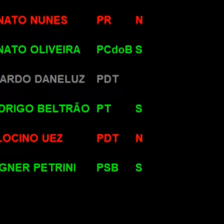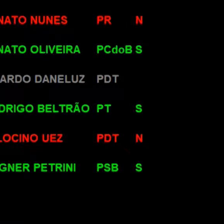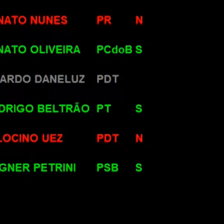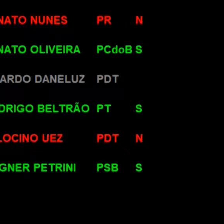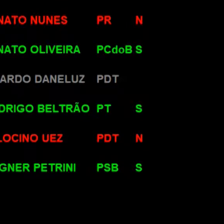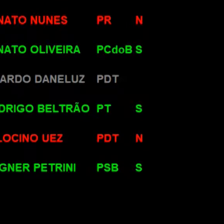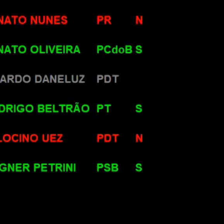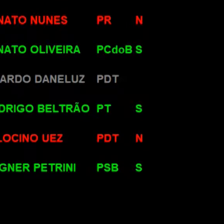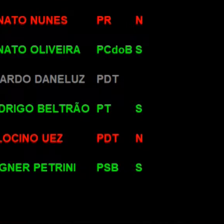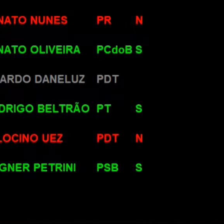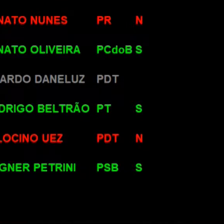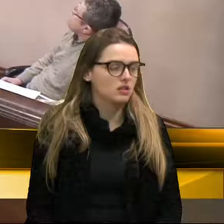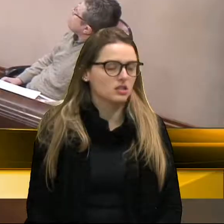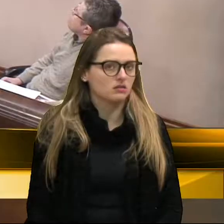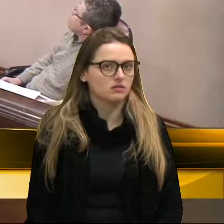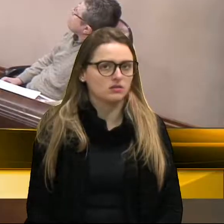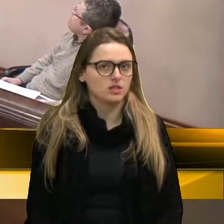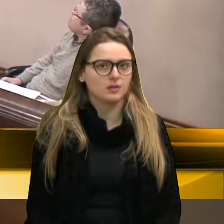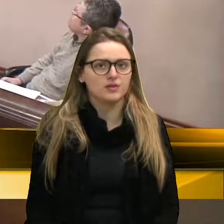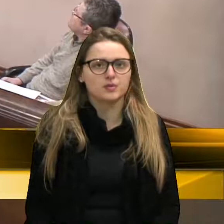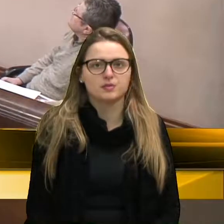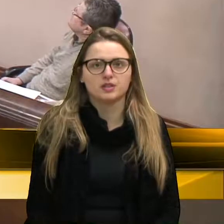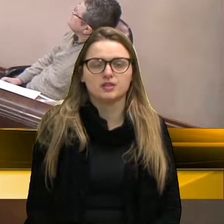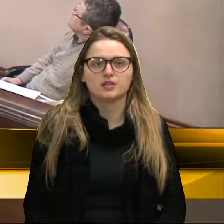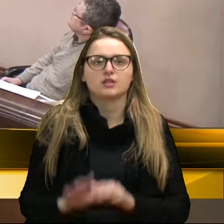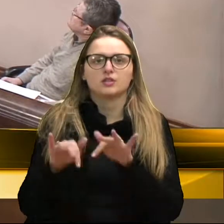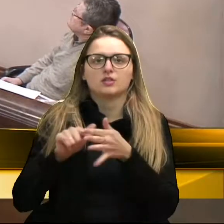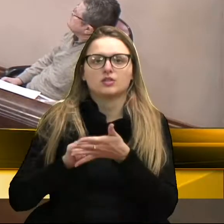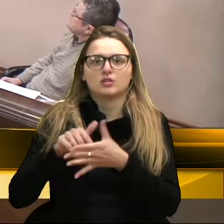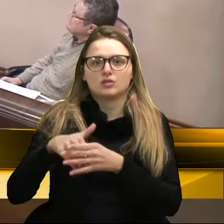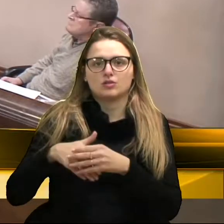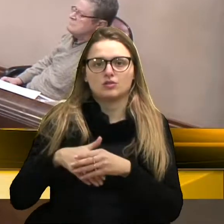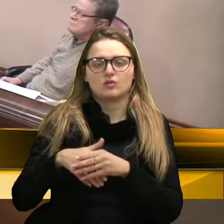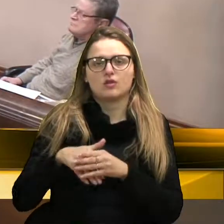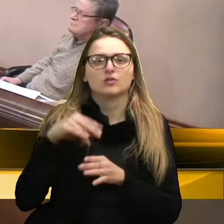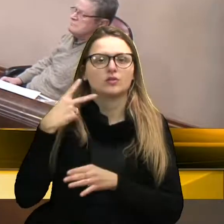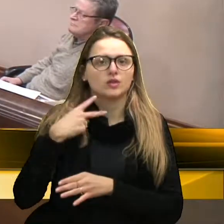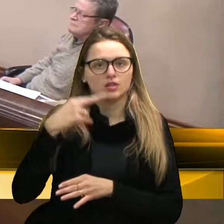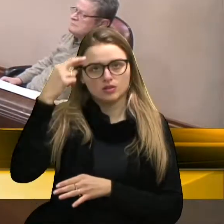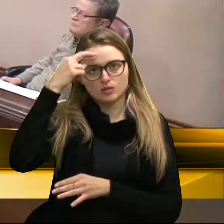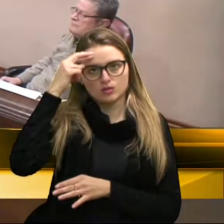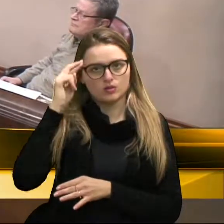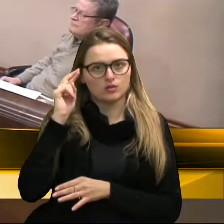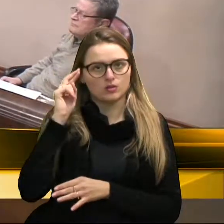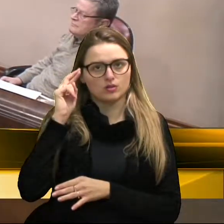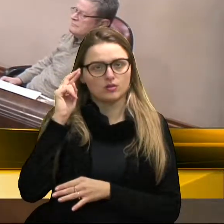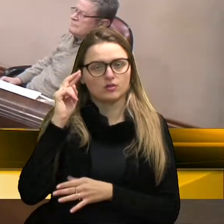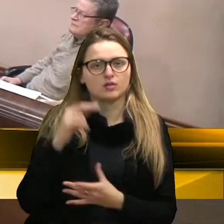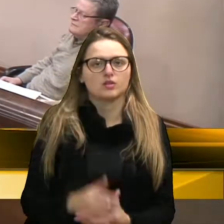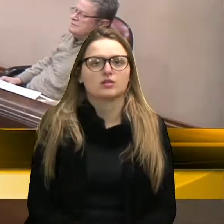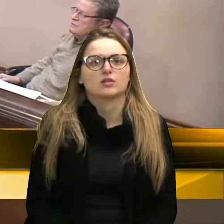Encerrado o registro dos votos, vereador Rafael Bueno vota?